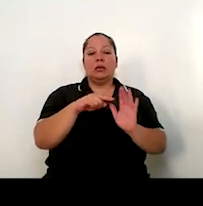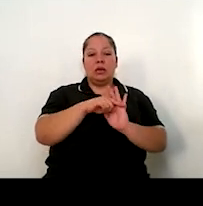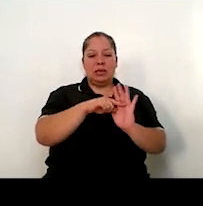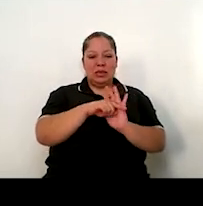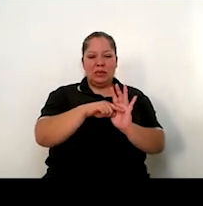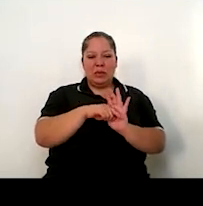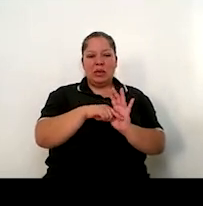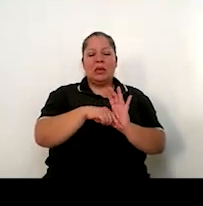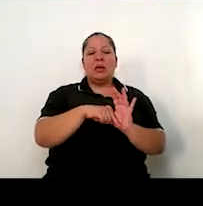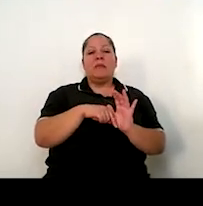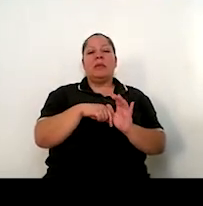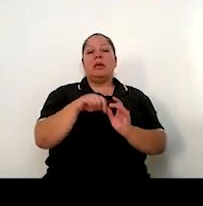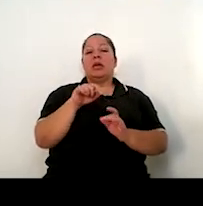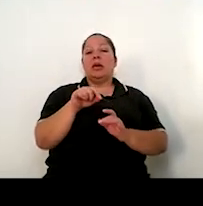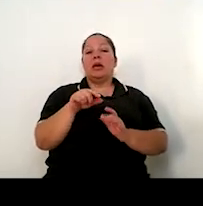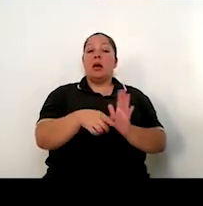necessita de um preparo